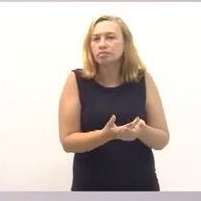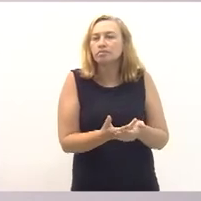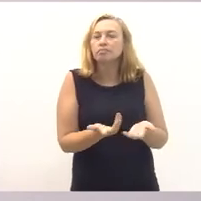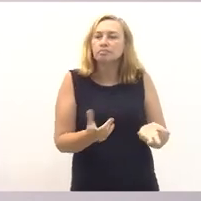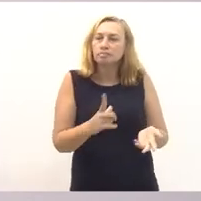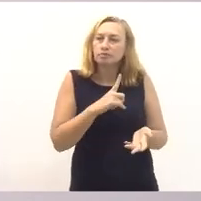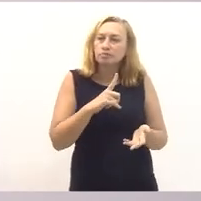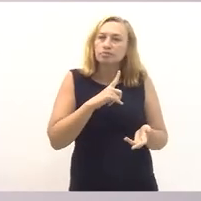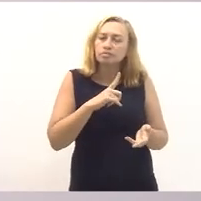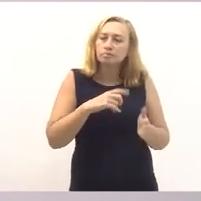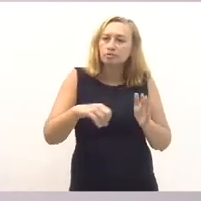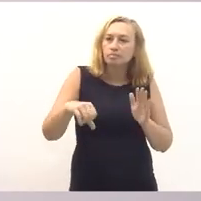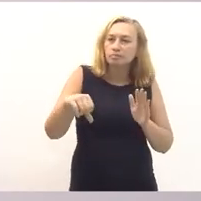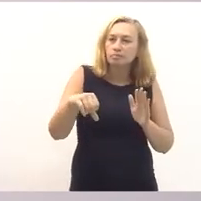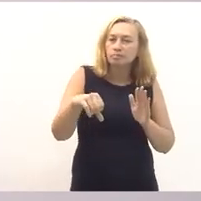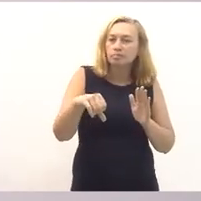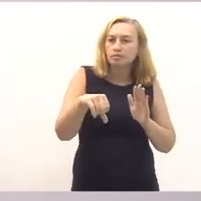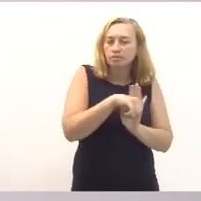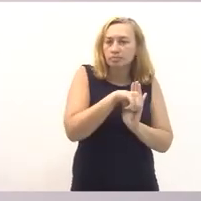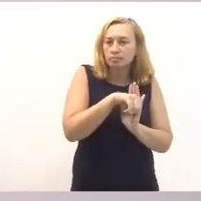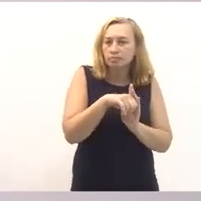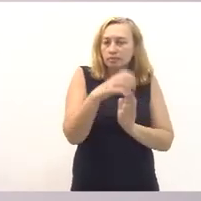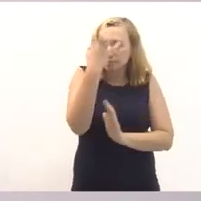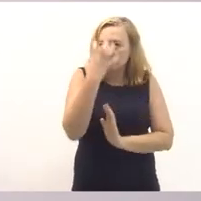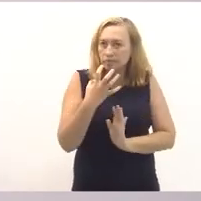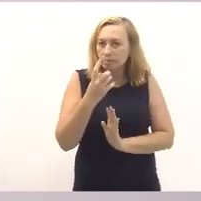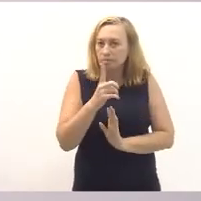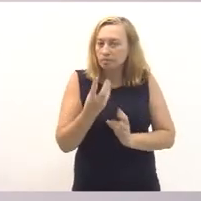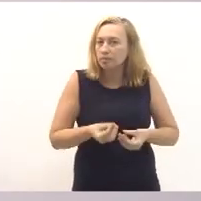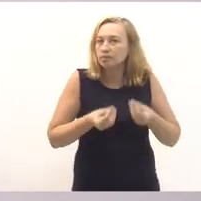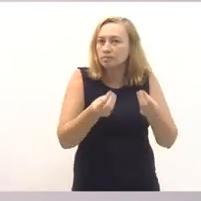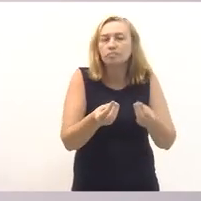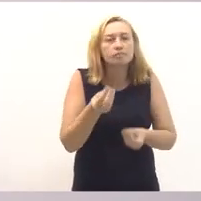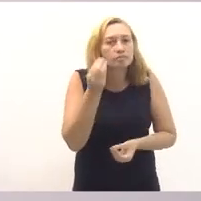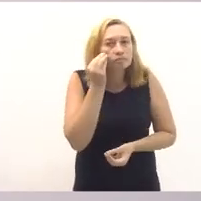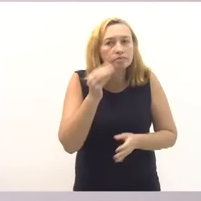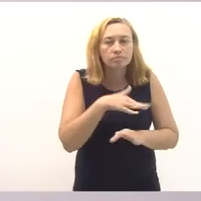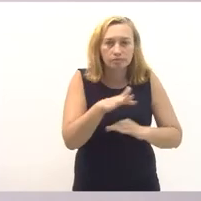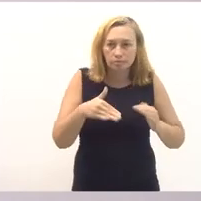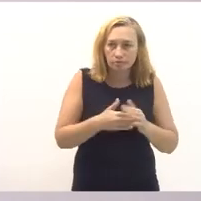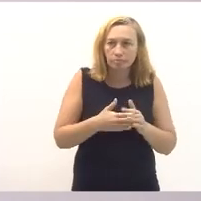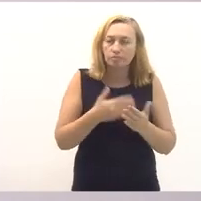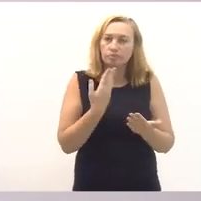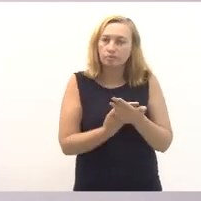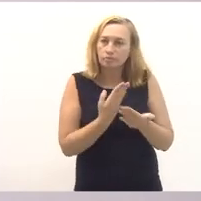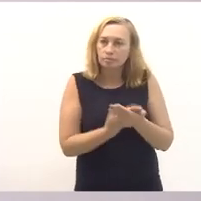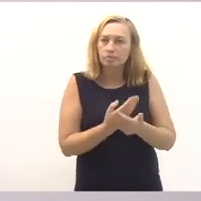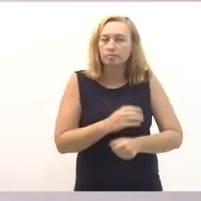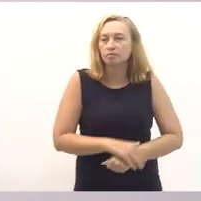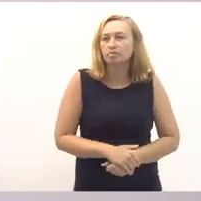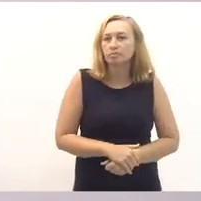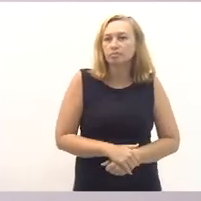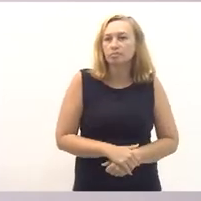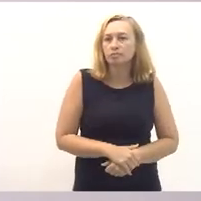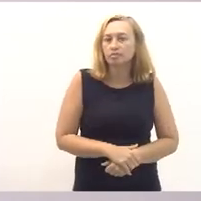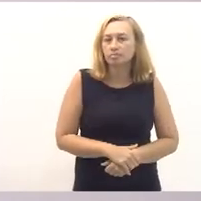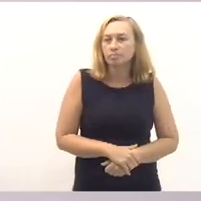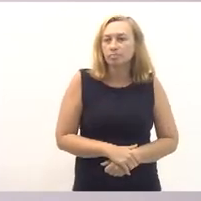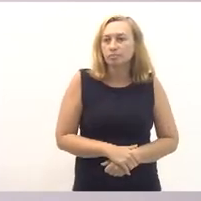poder remir a pena né não não não é dada a oportunidade é todos para poder estudar e